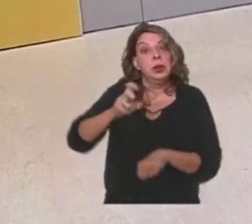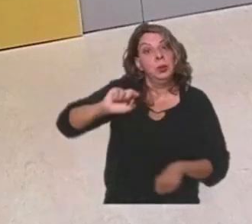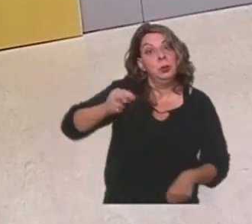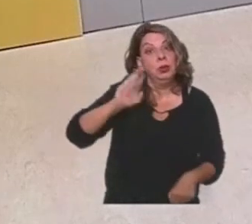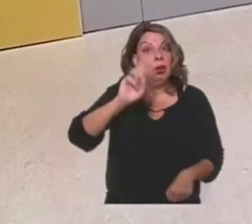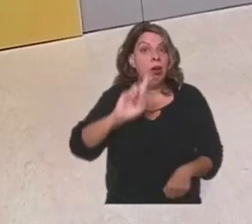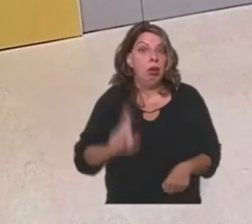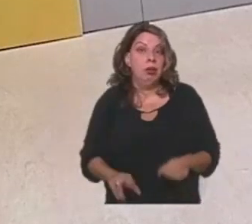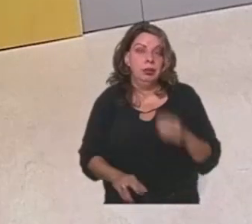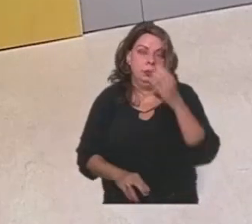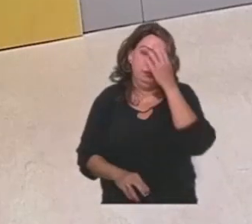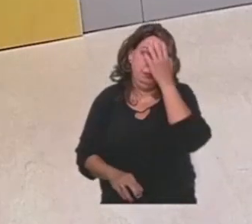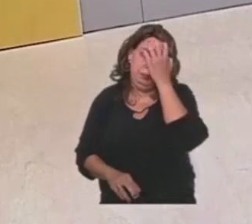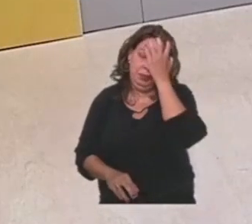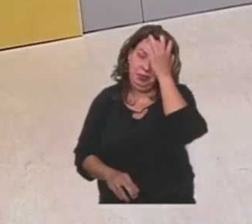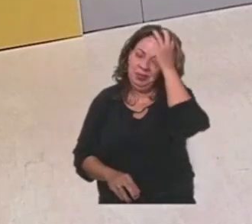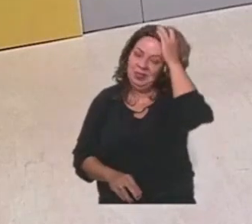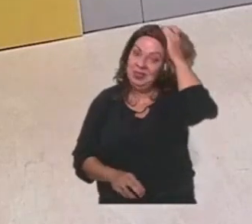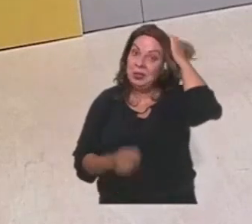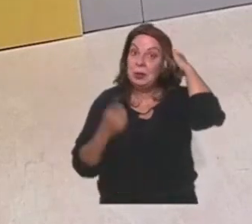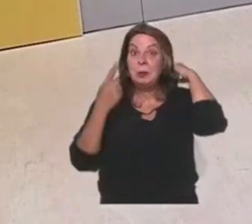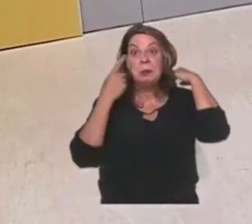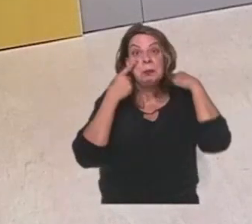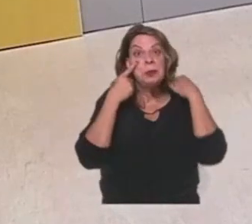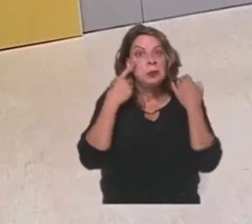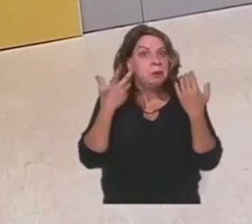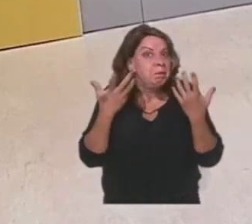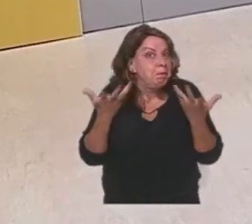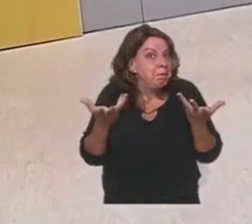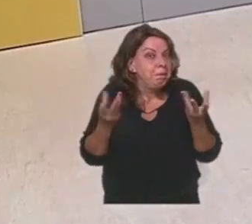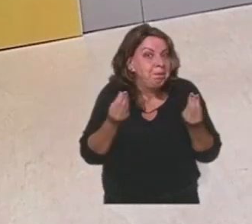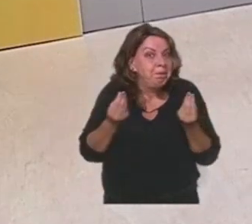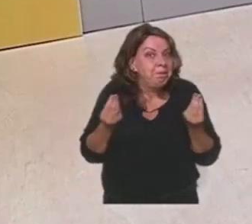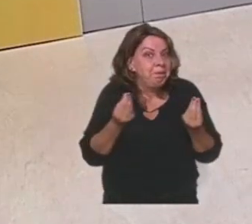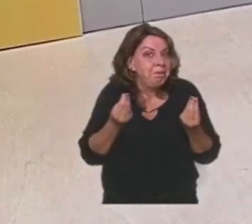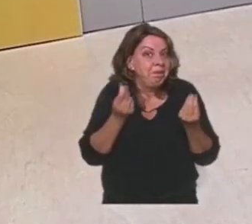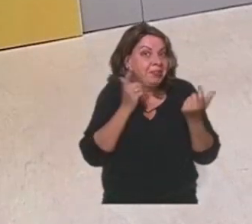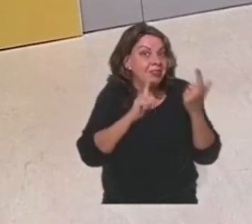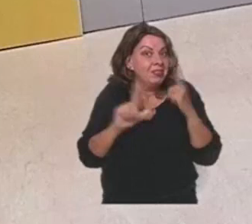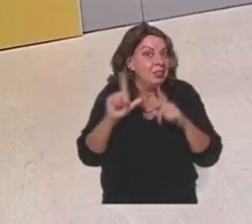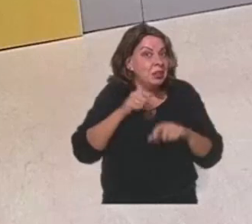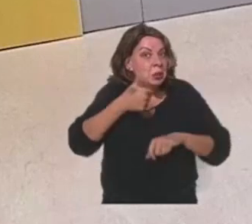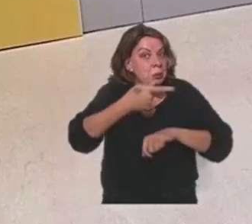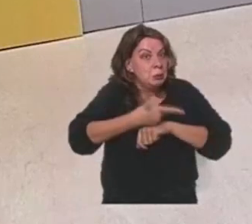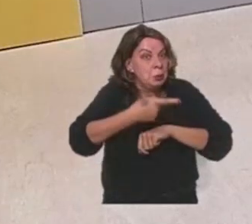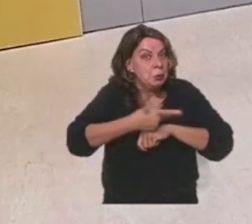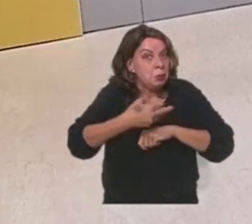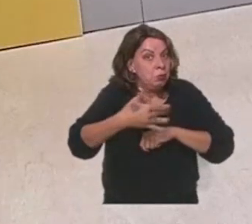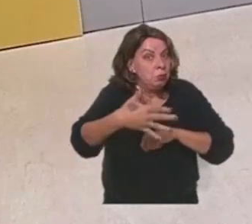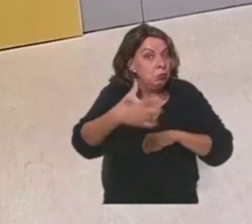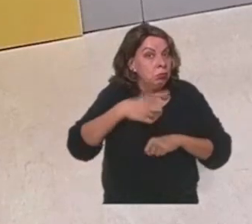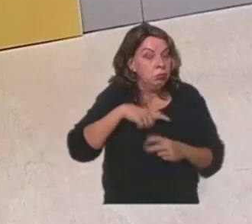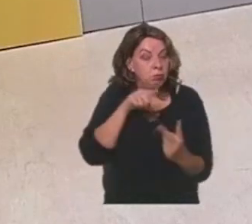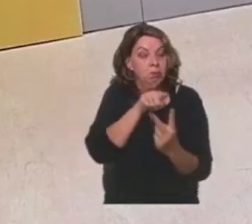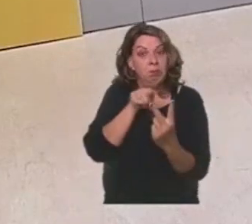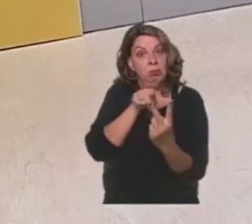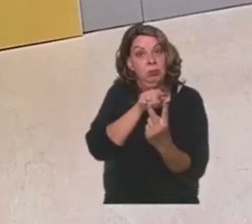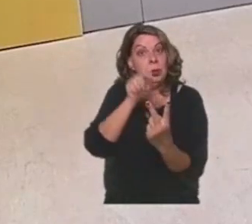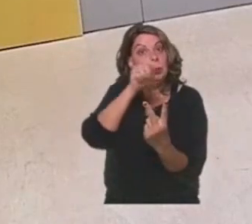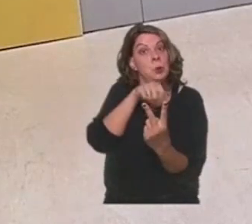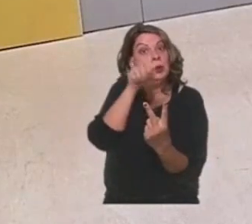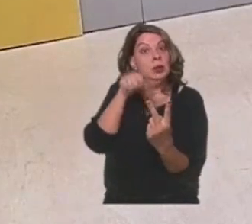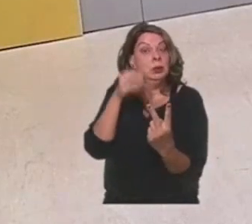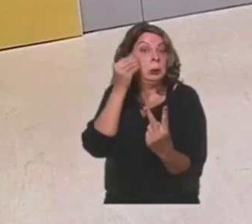mil reais. Vamos ver quem vai levar. Acompanhe comigo. Nosso primeiro prêmio em andamento já tem aí a possibilidade